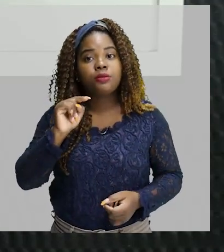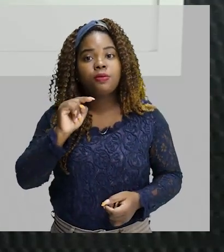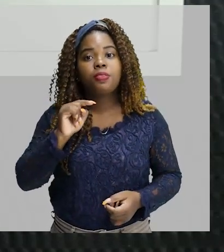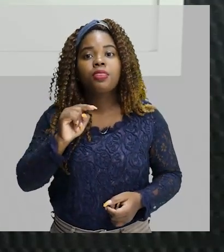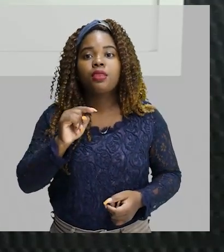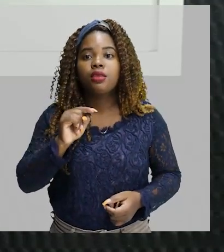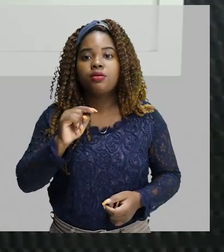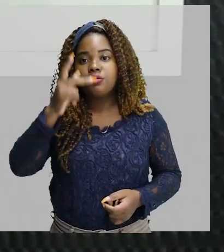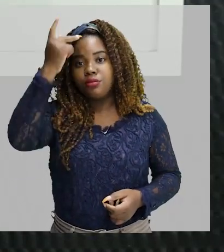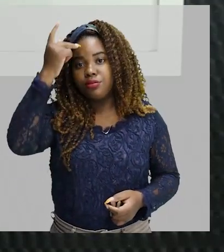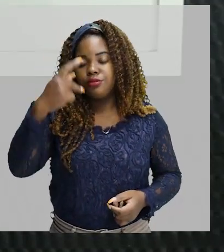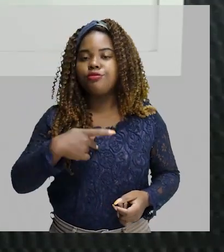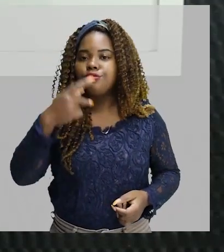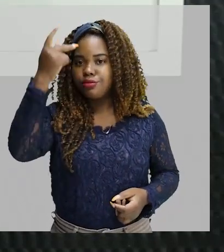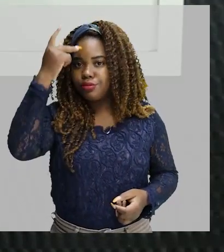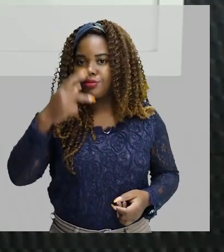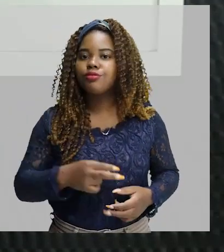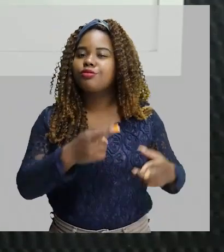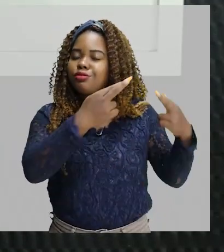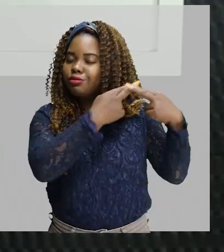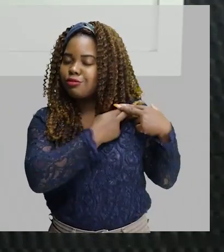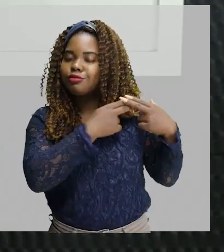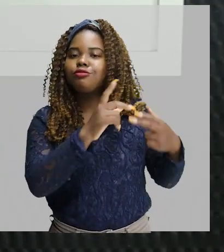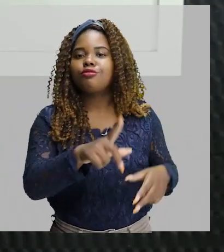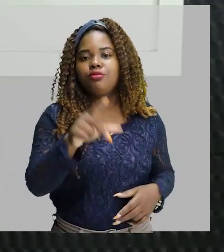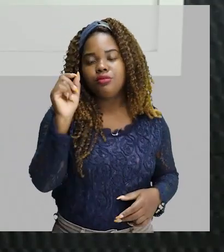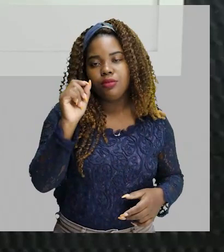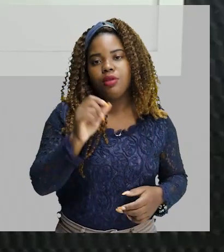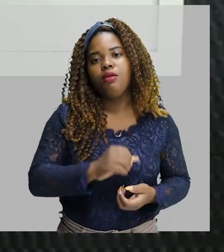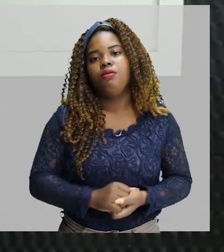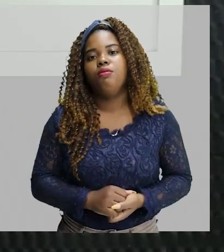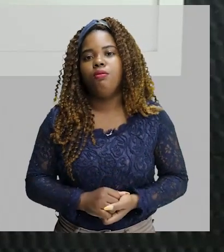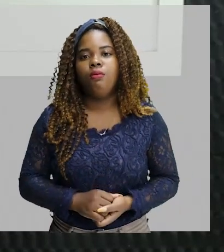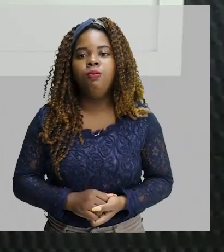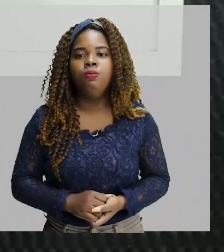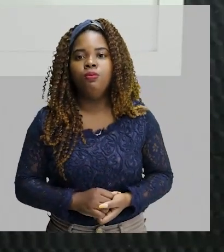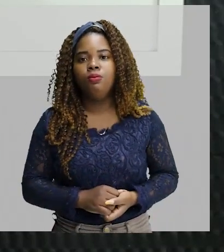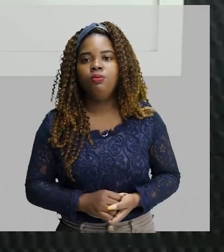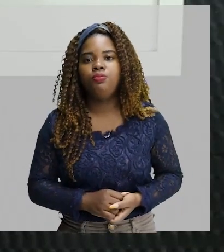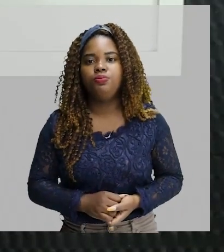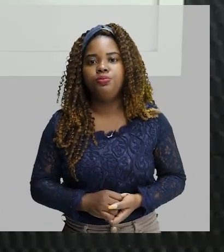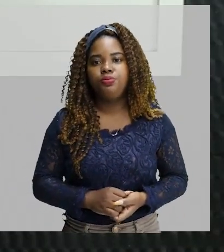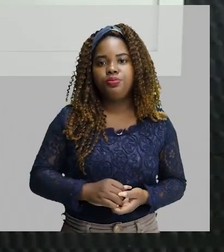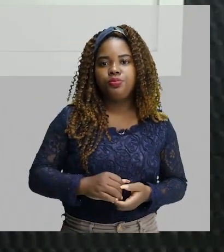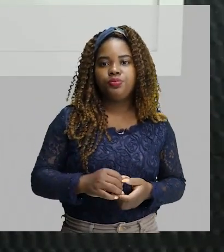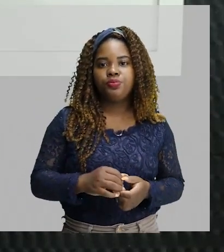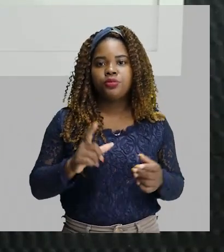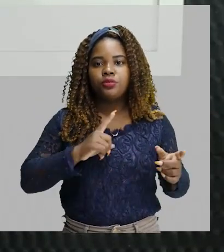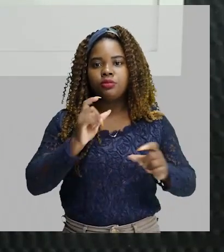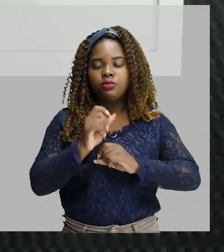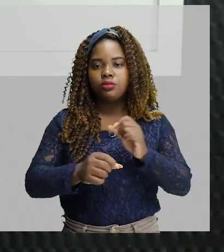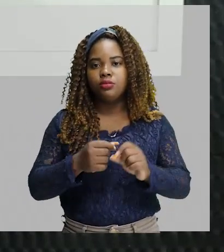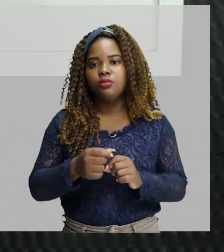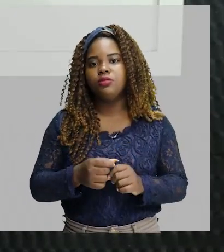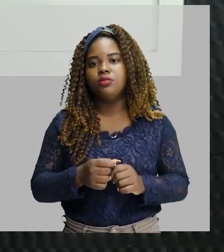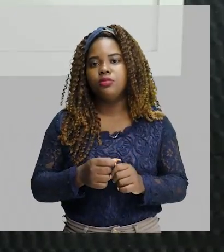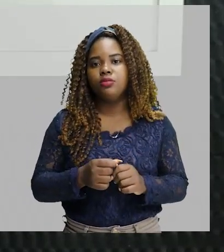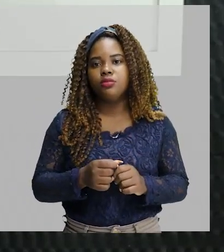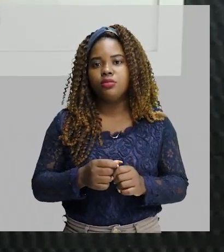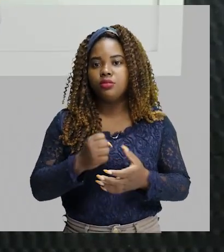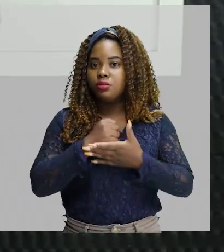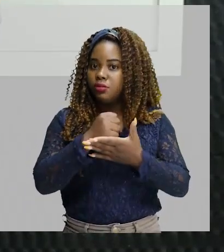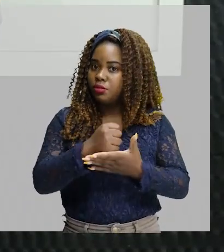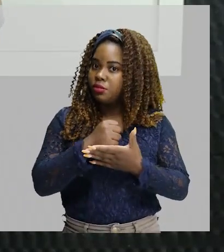a liberdade também, ela vive nesse jogo entre ser um presente, necessariamente,